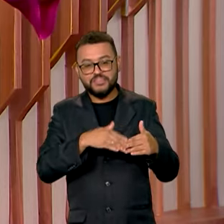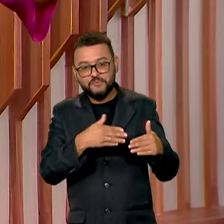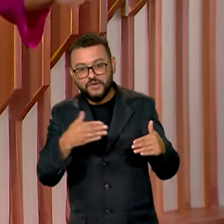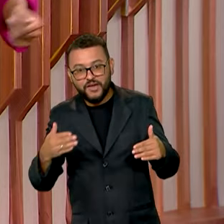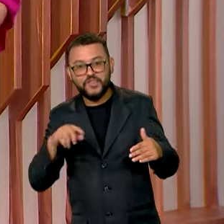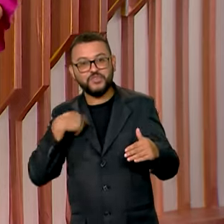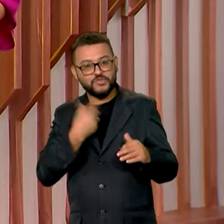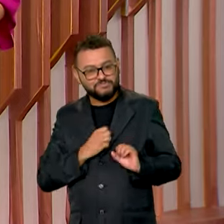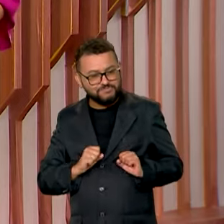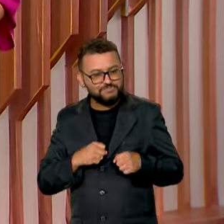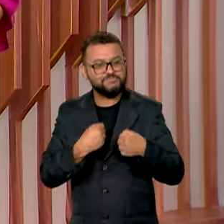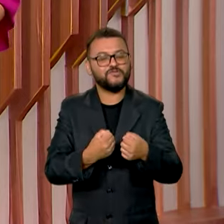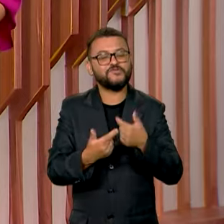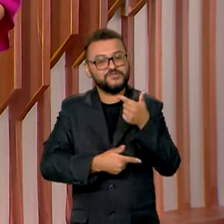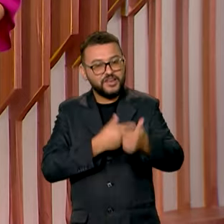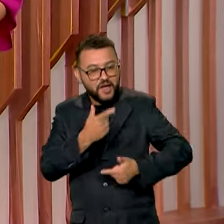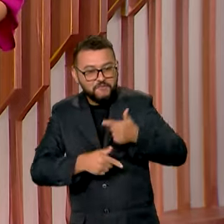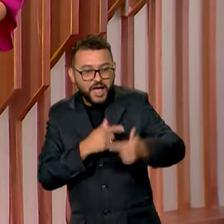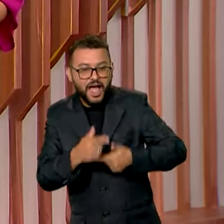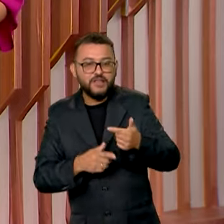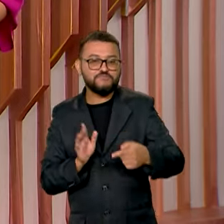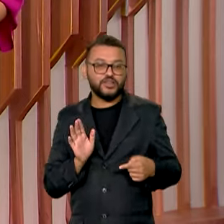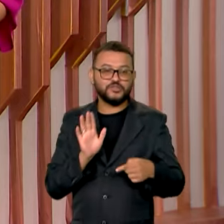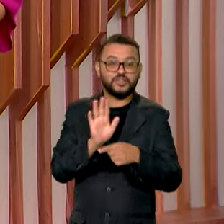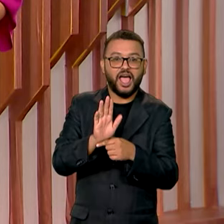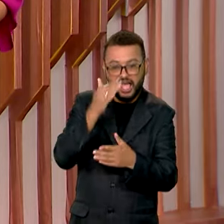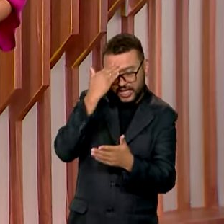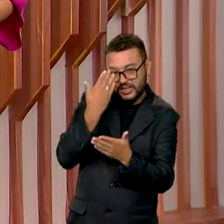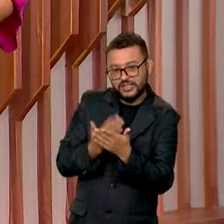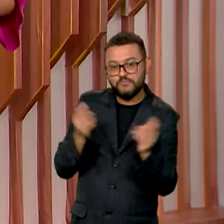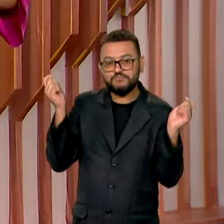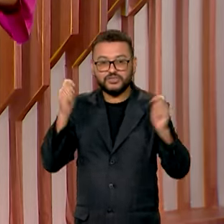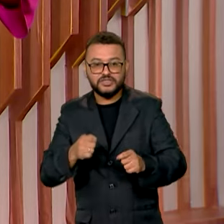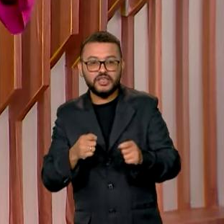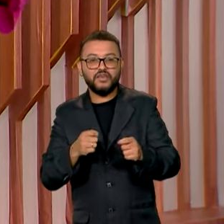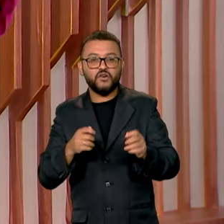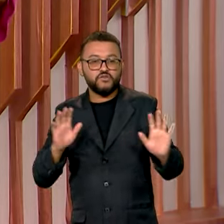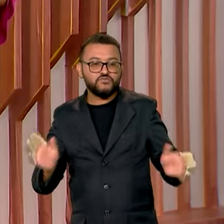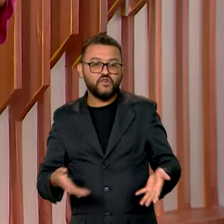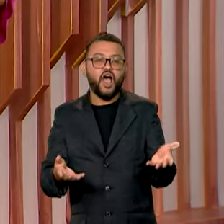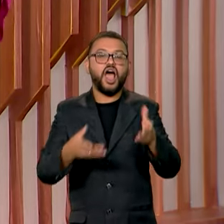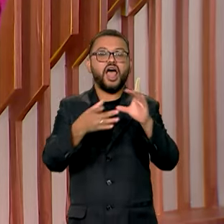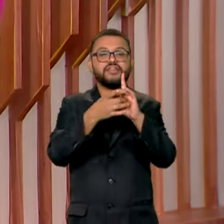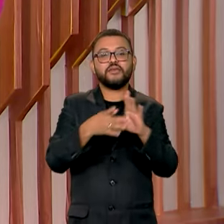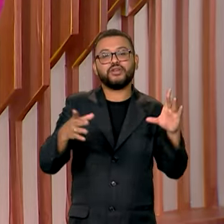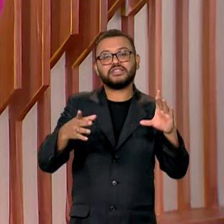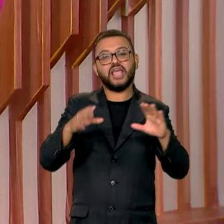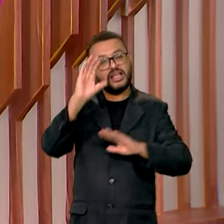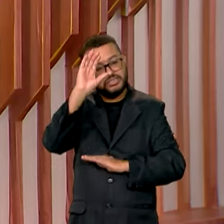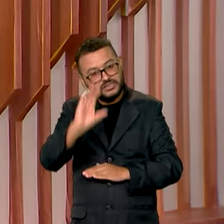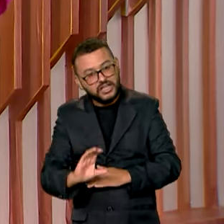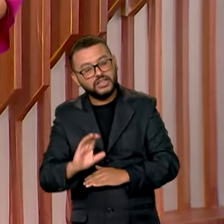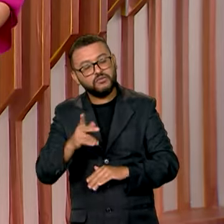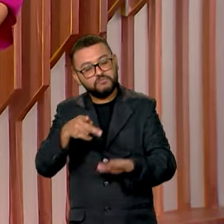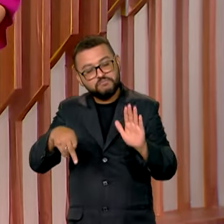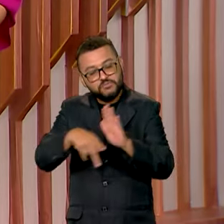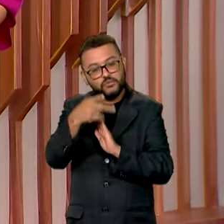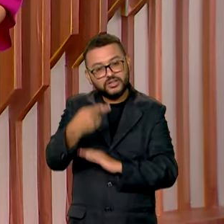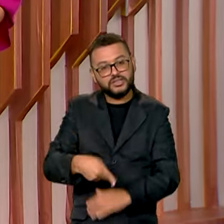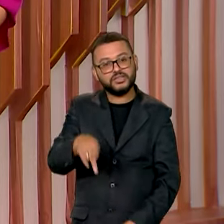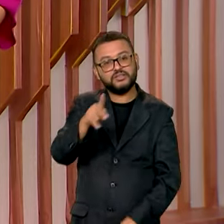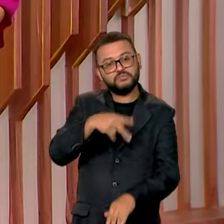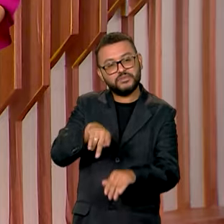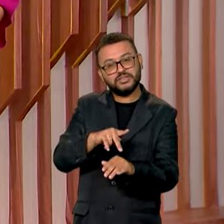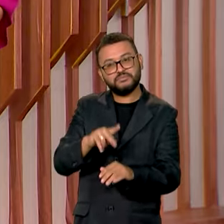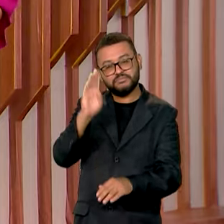nos dedicamos com prazer a essa tarefa, porque acreditamos que assim ajudamos a fortalecer a democracia e a cidadania